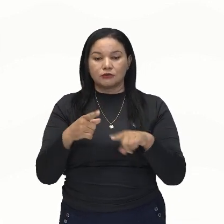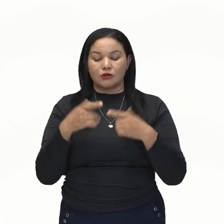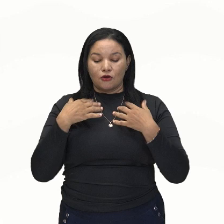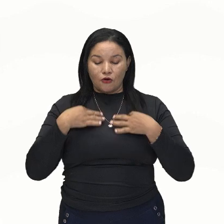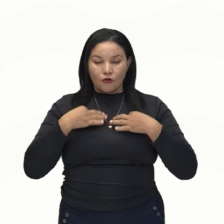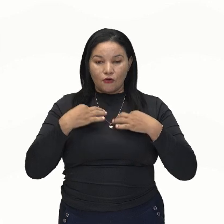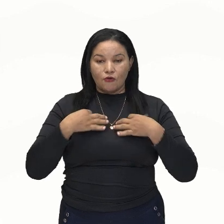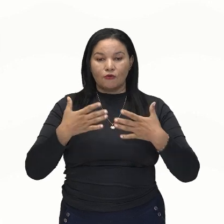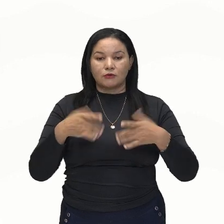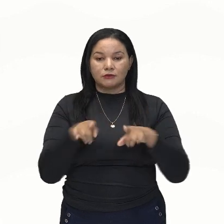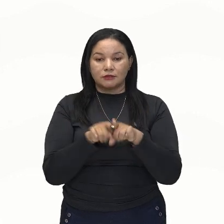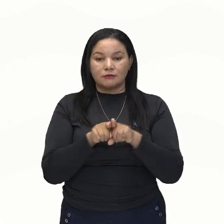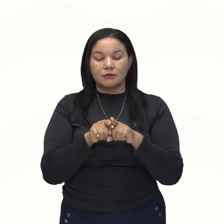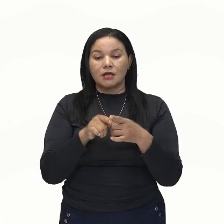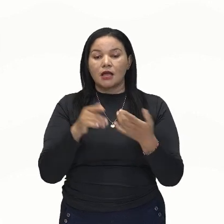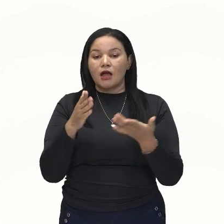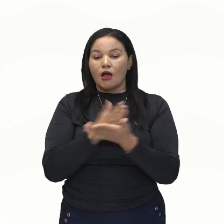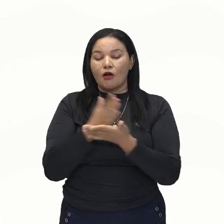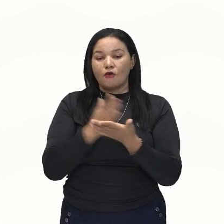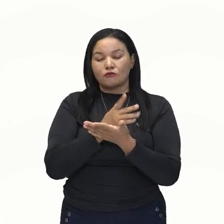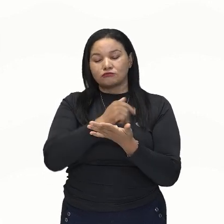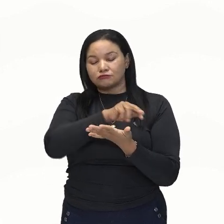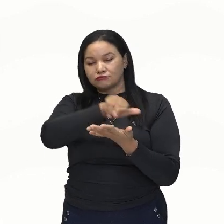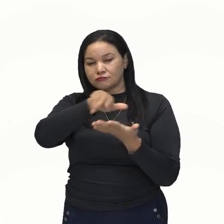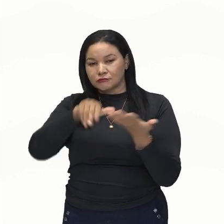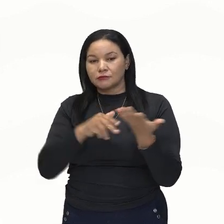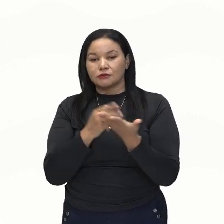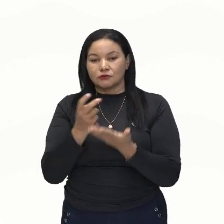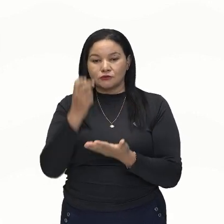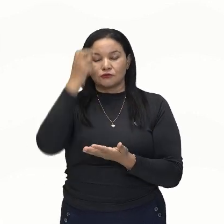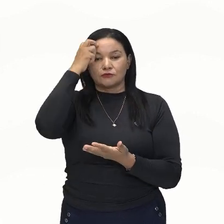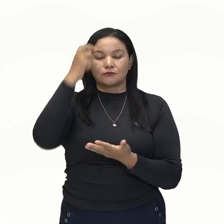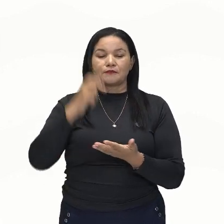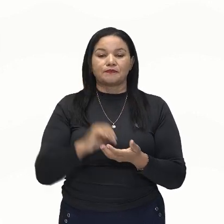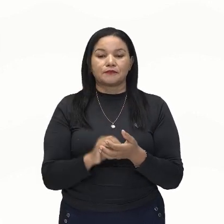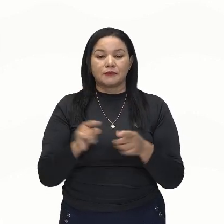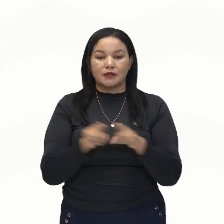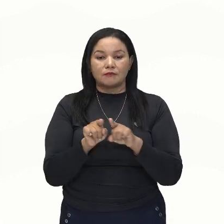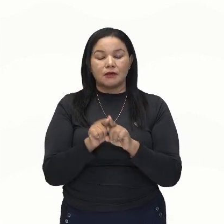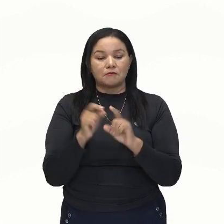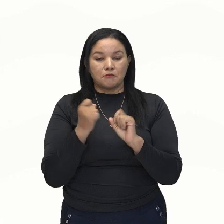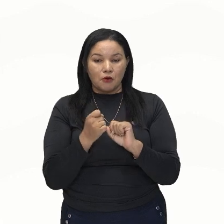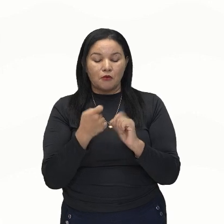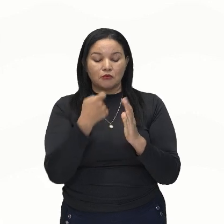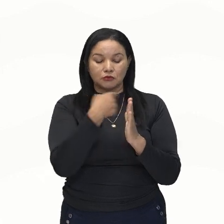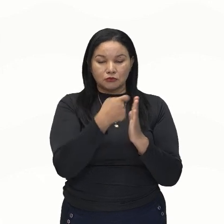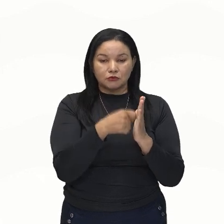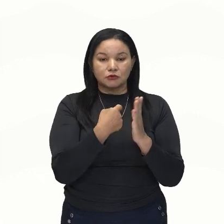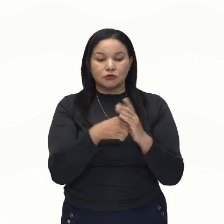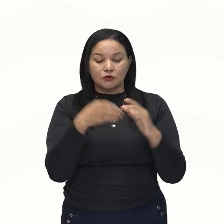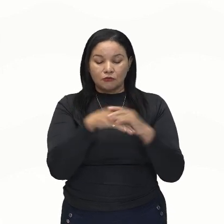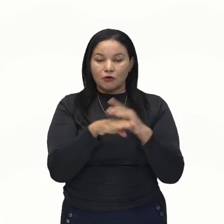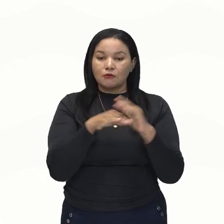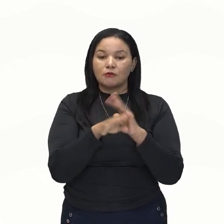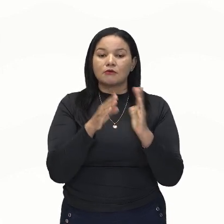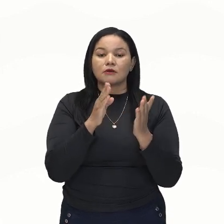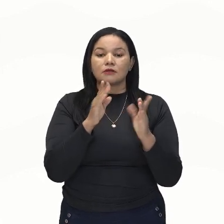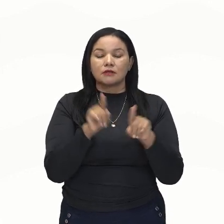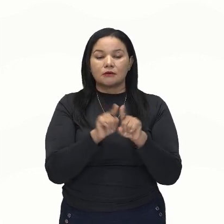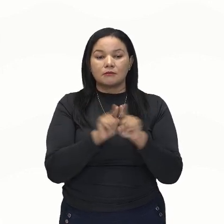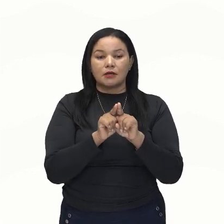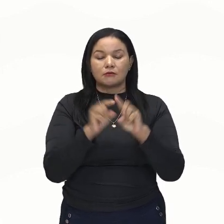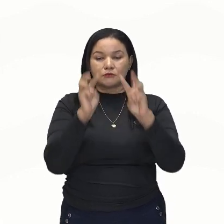peças históricas e culturais. E isso tudo pode ser catalogado, pode ser colocado em acervos,